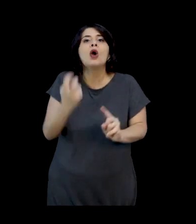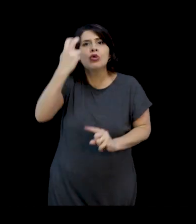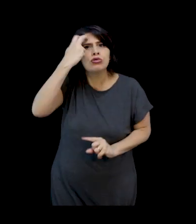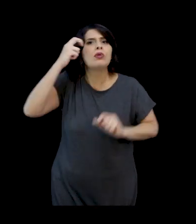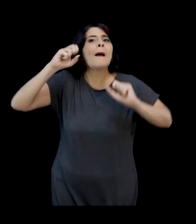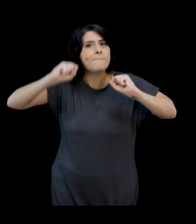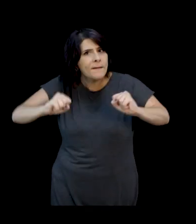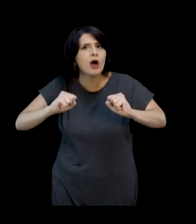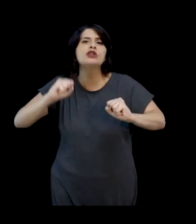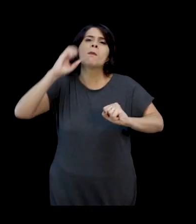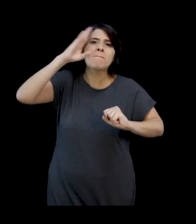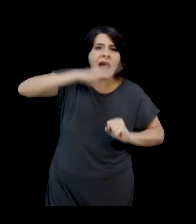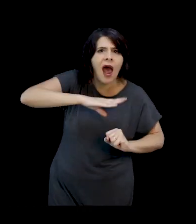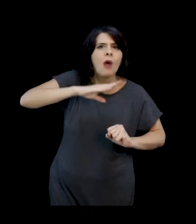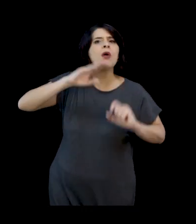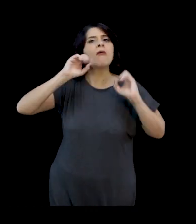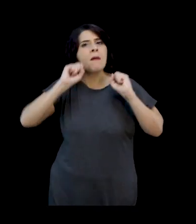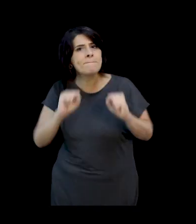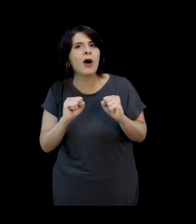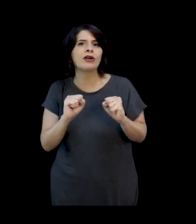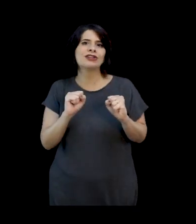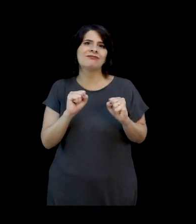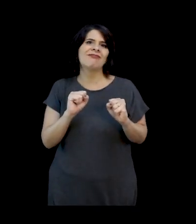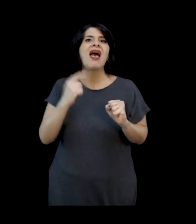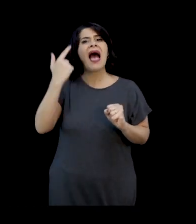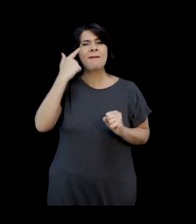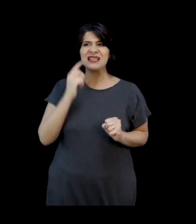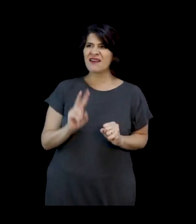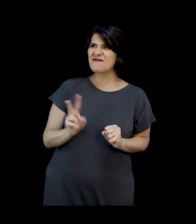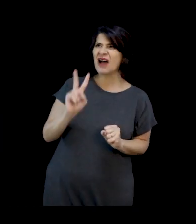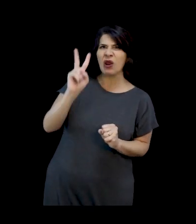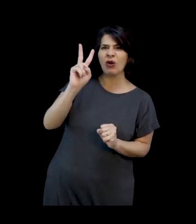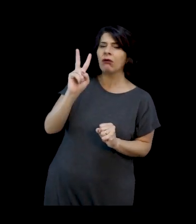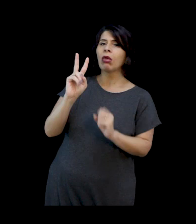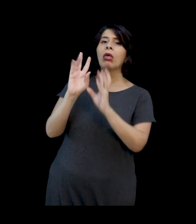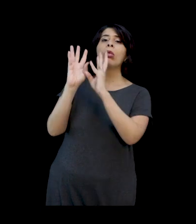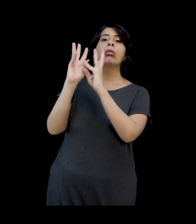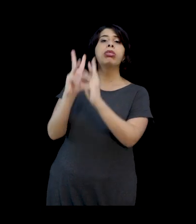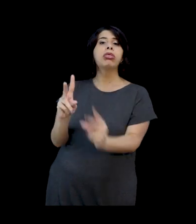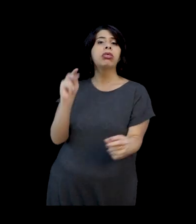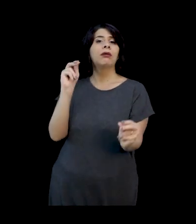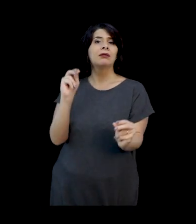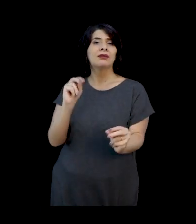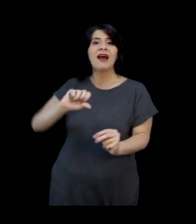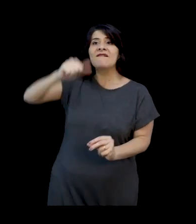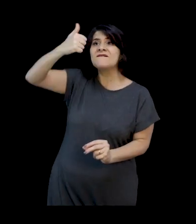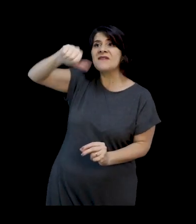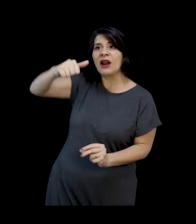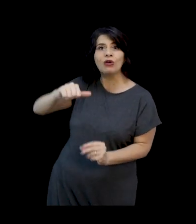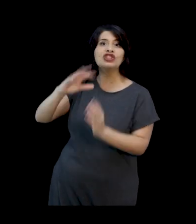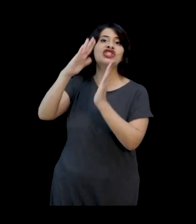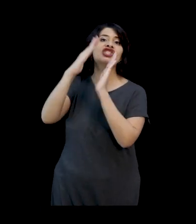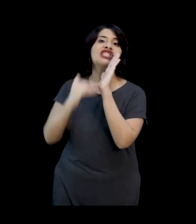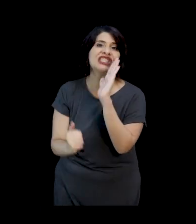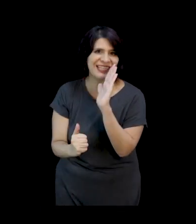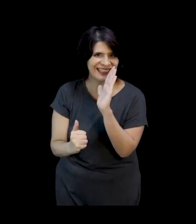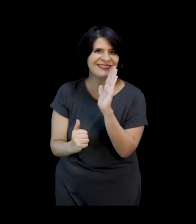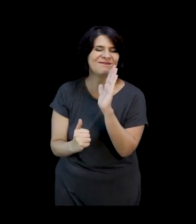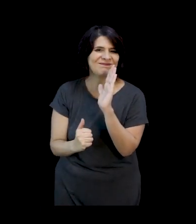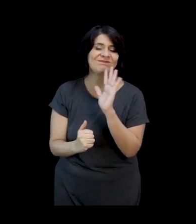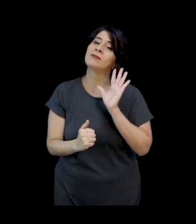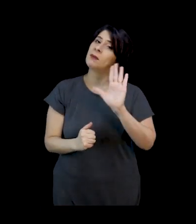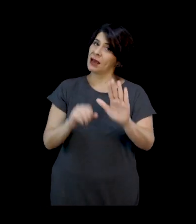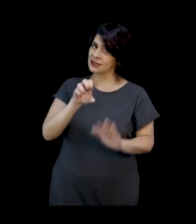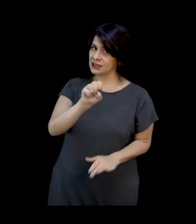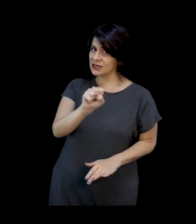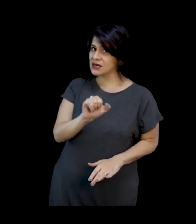não seja simplesmente edificante faz com que a questão do valor seja retirada dela. E a questão do valor está